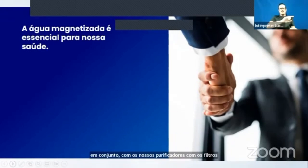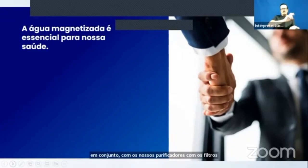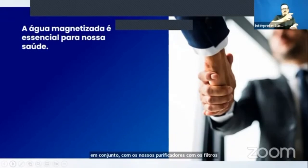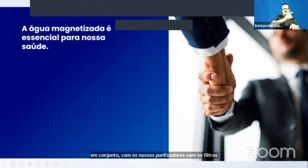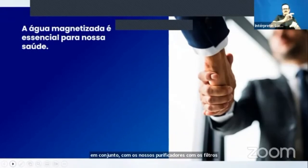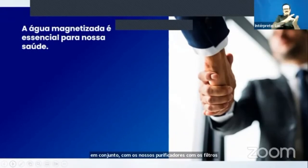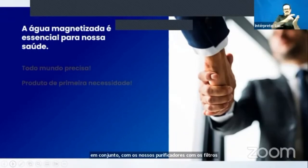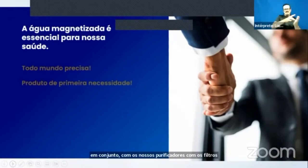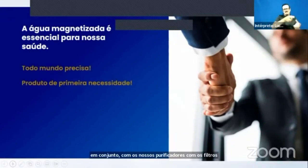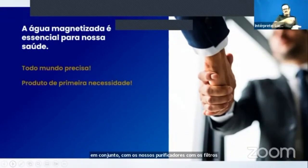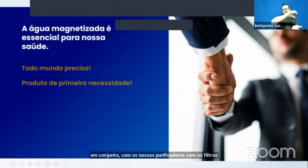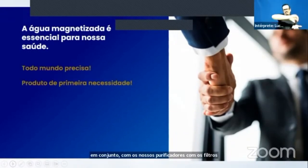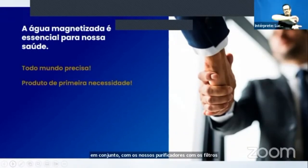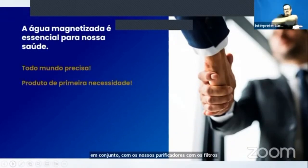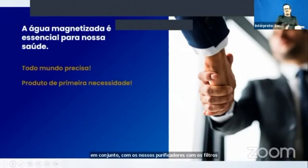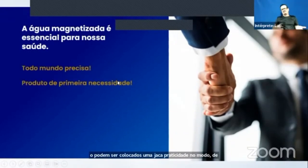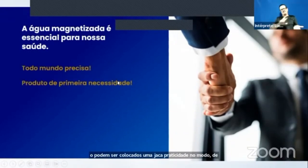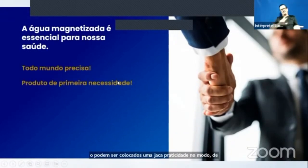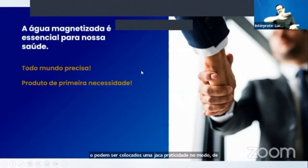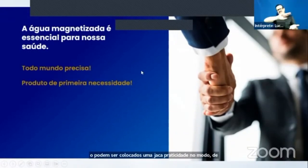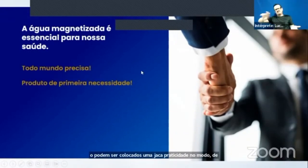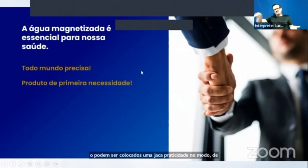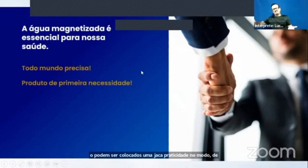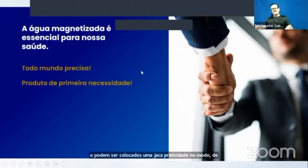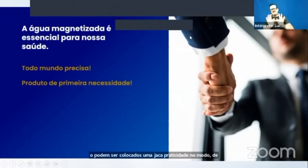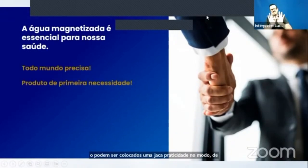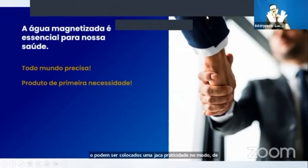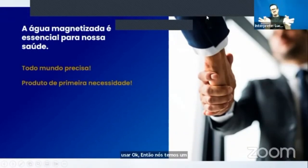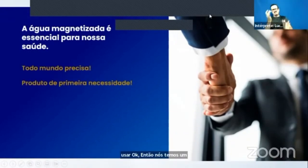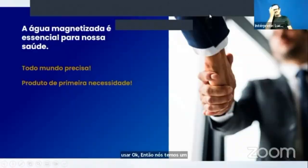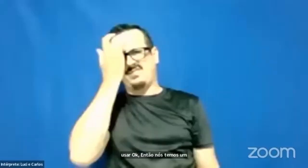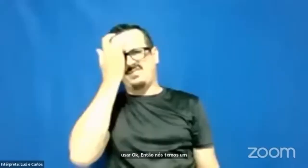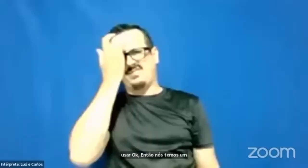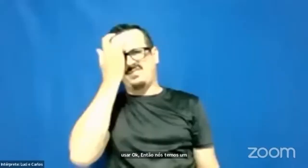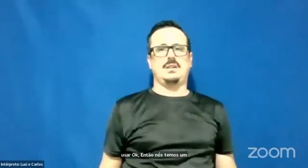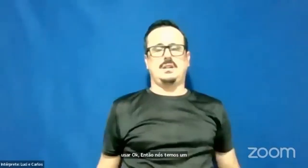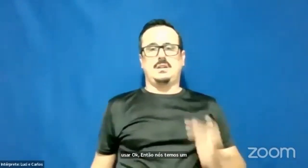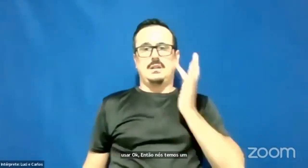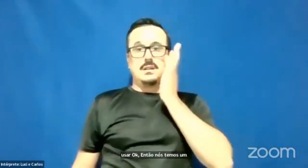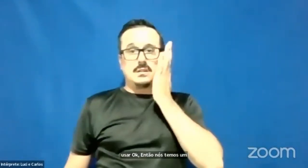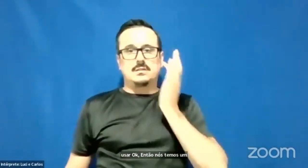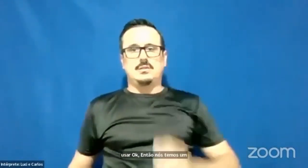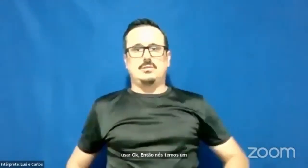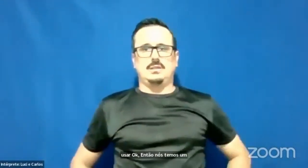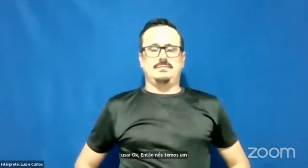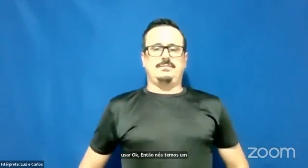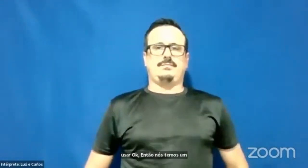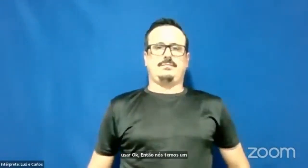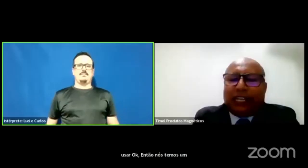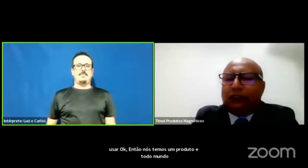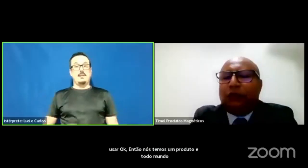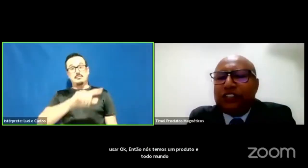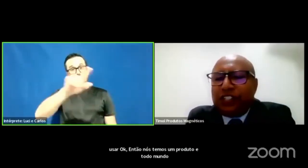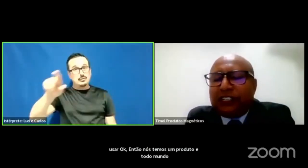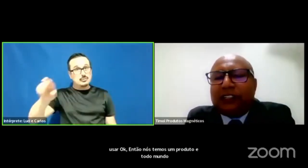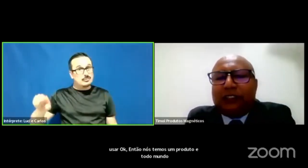no modo de usar, ok? Então, nós temos um produto que todo mundo precisa. Temos